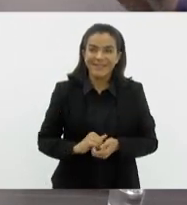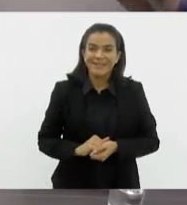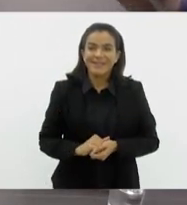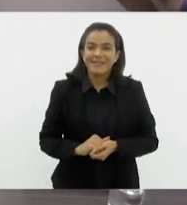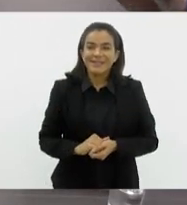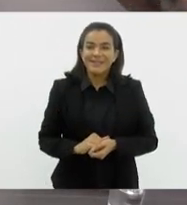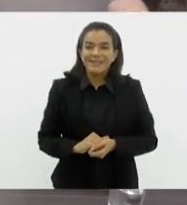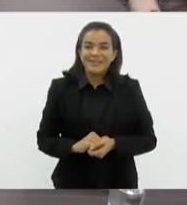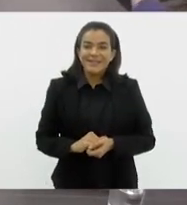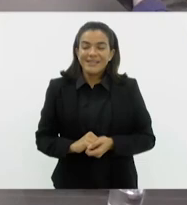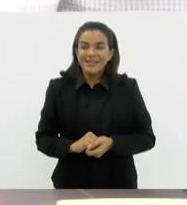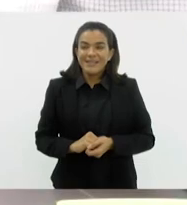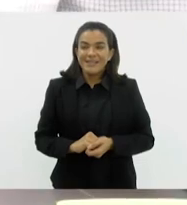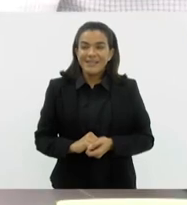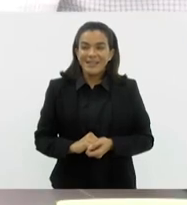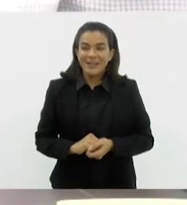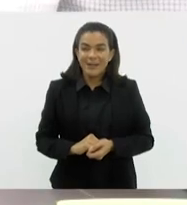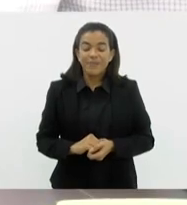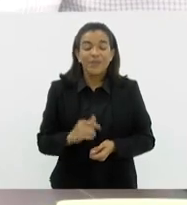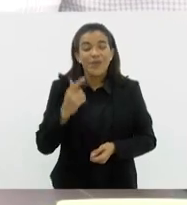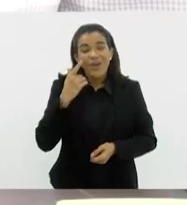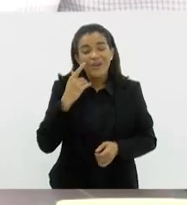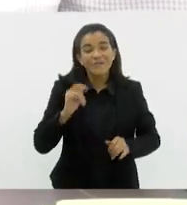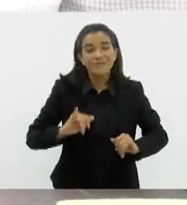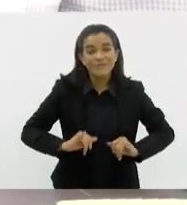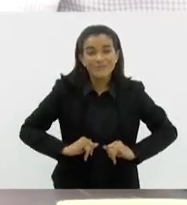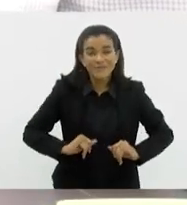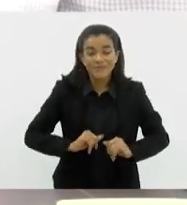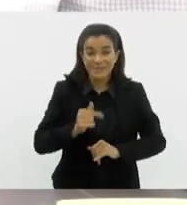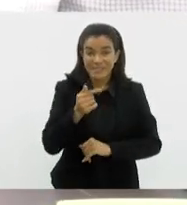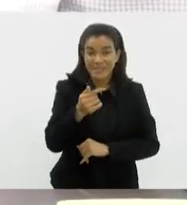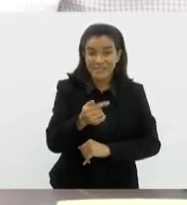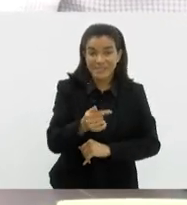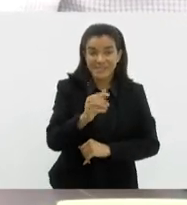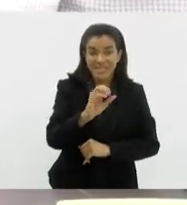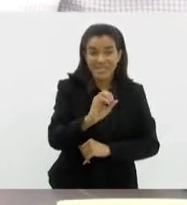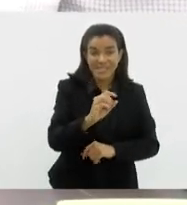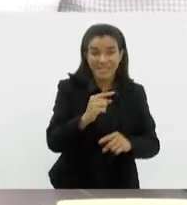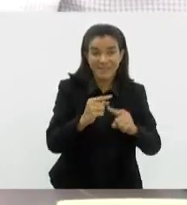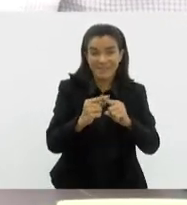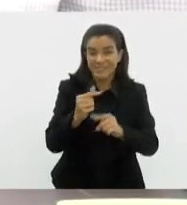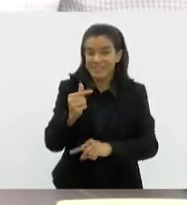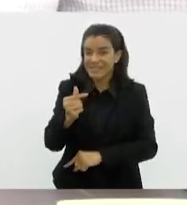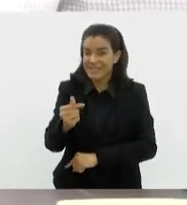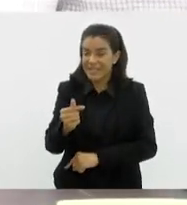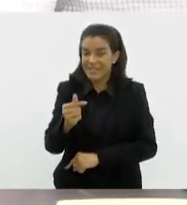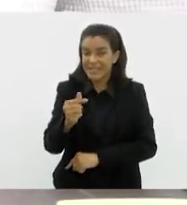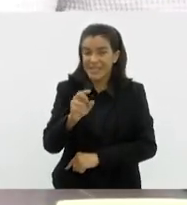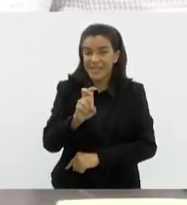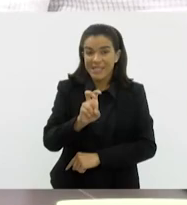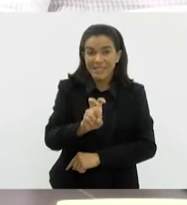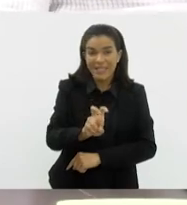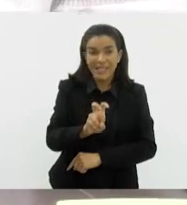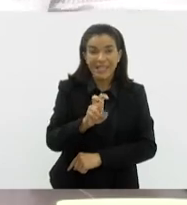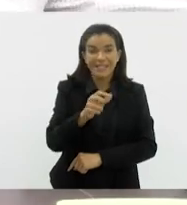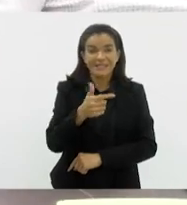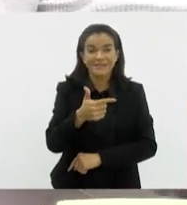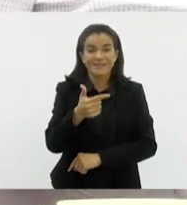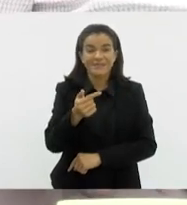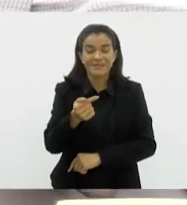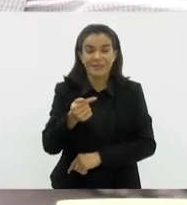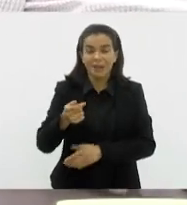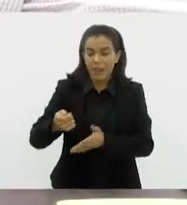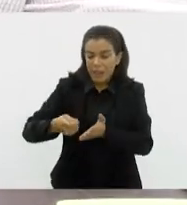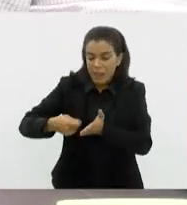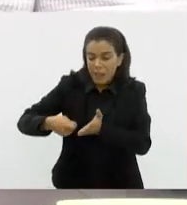gente volta a isso, porque olha o sofrimento. São 70 vezes 7, 500 assinaturas que a assessoria tem que coletar. Por